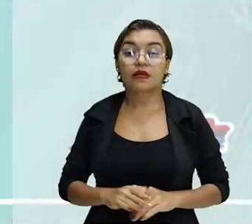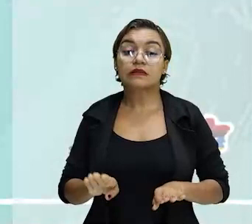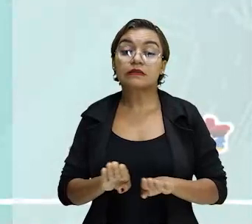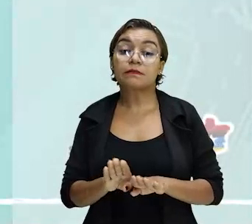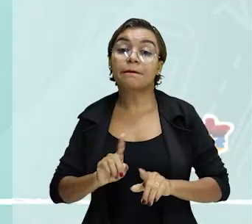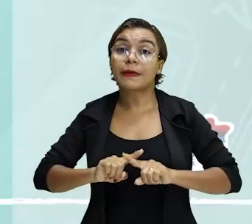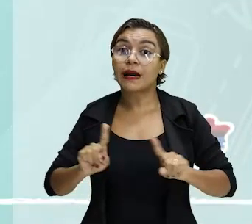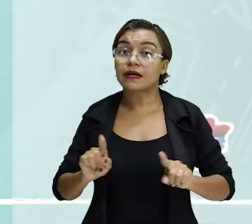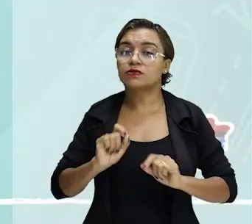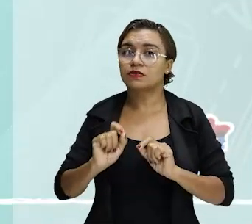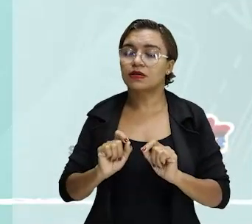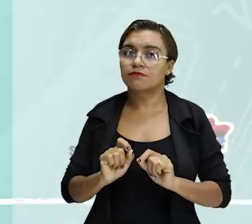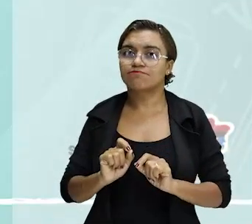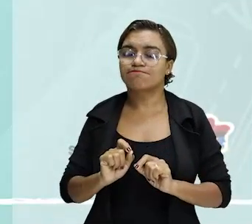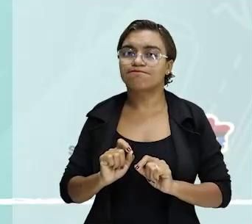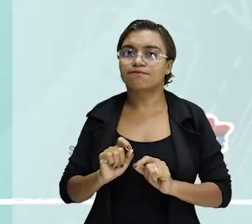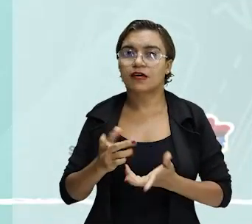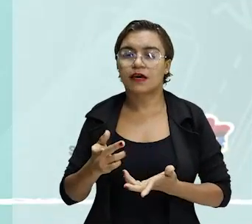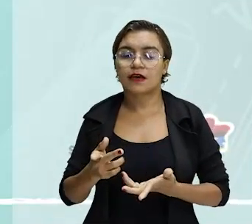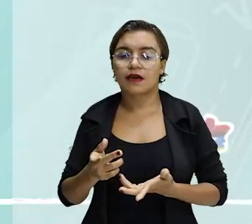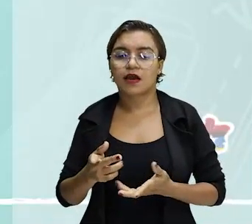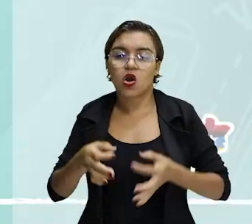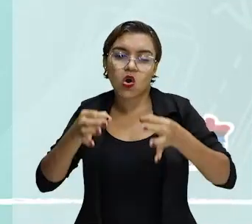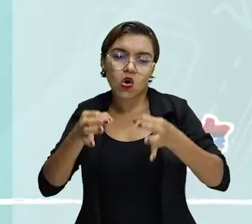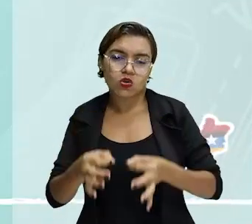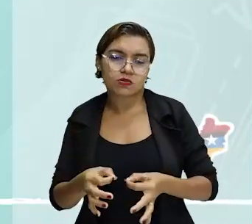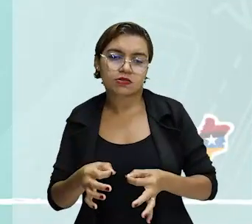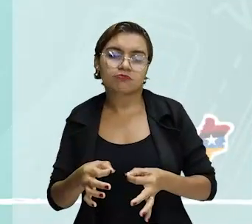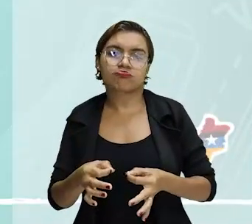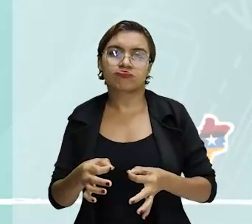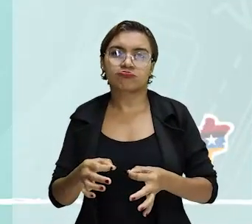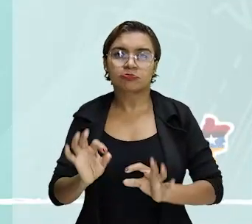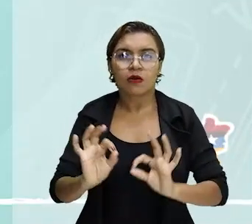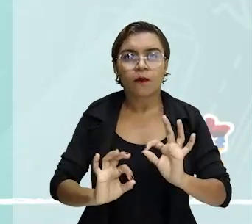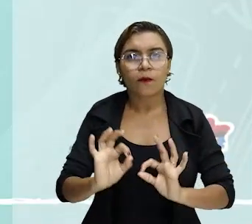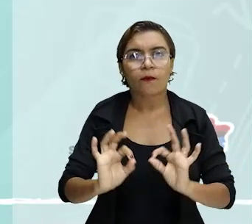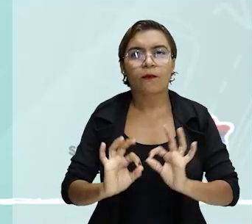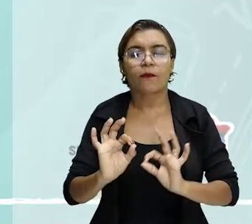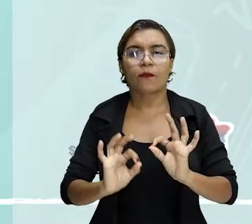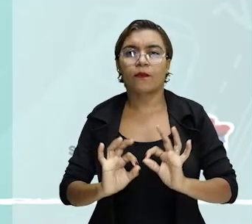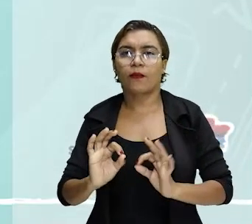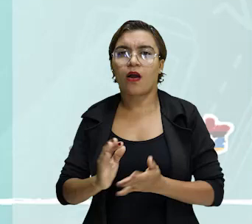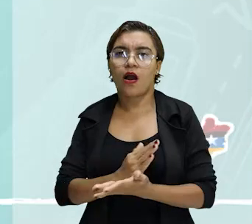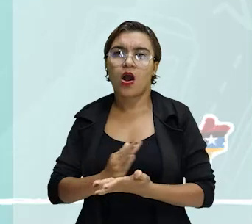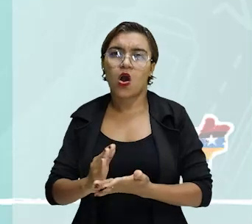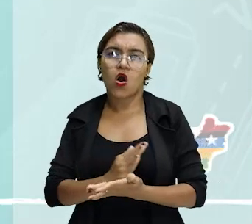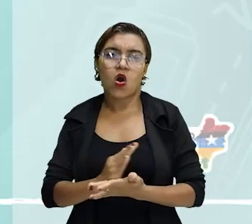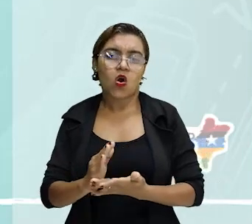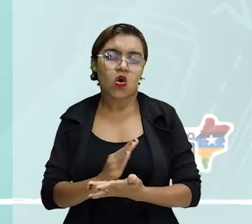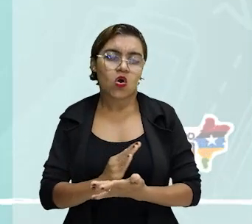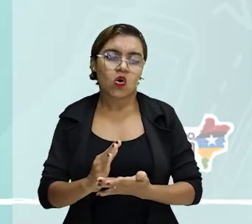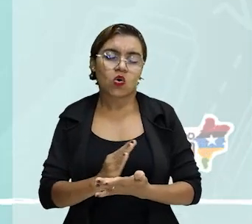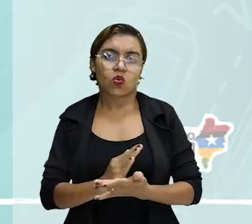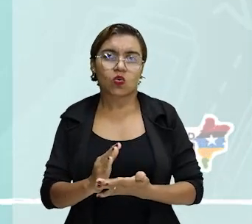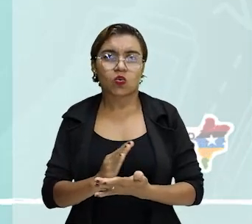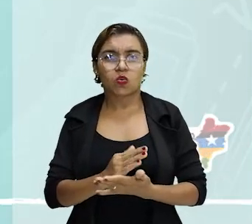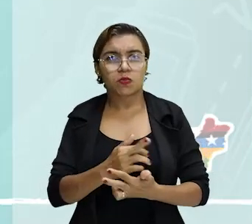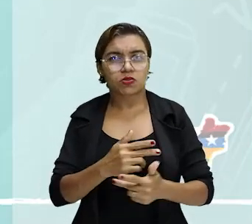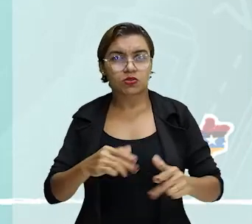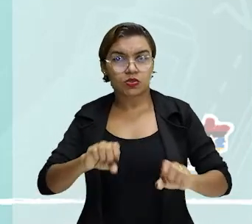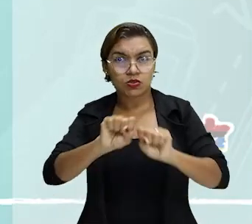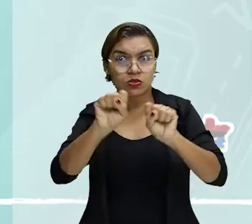busca corrigir algumas imperfeições, alguns pontos bem específicos do sistema que já